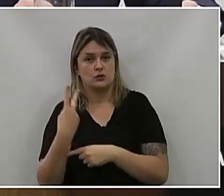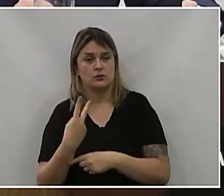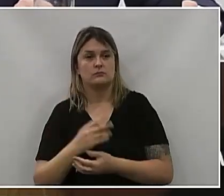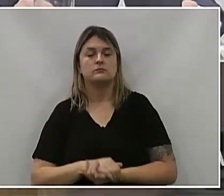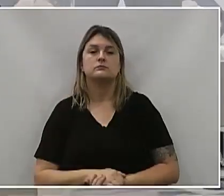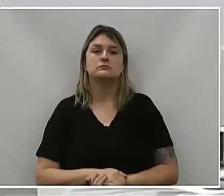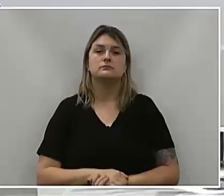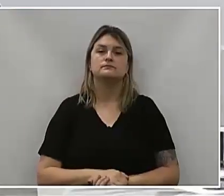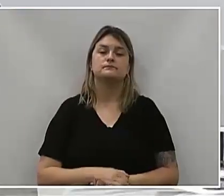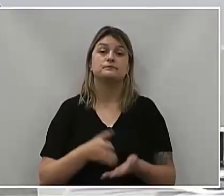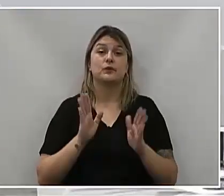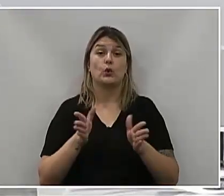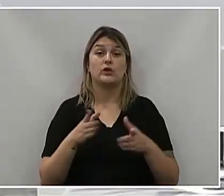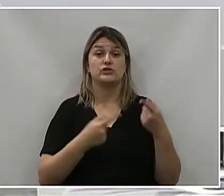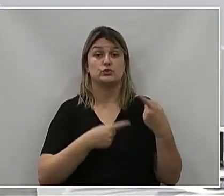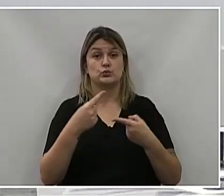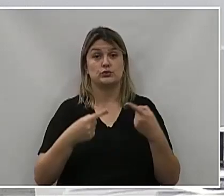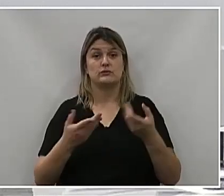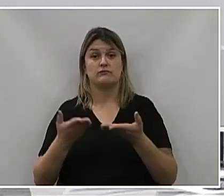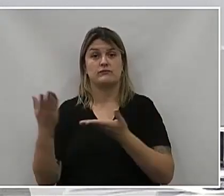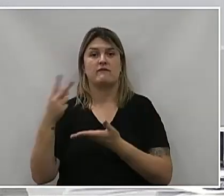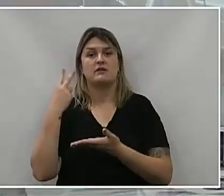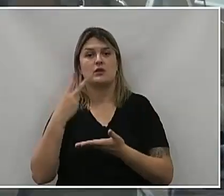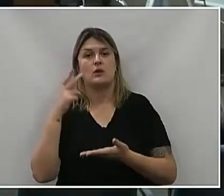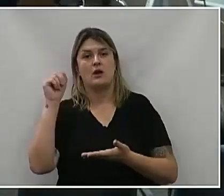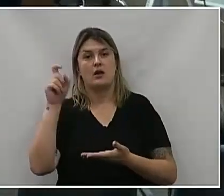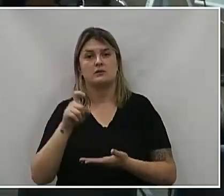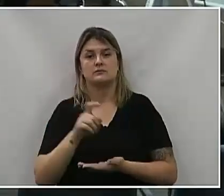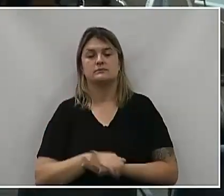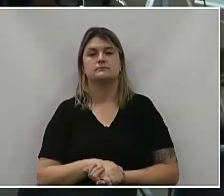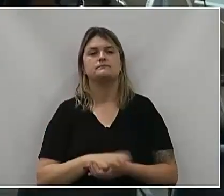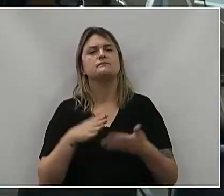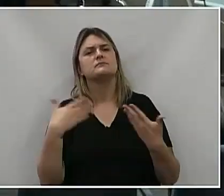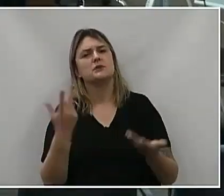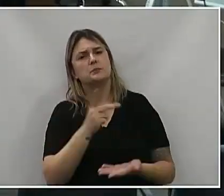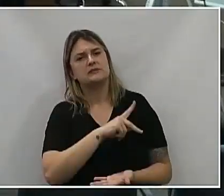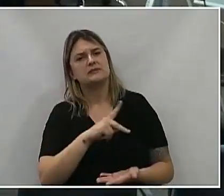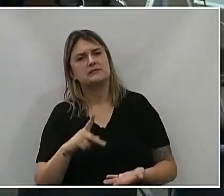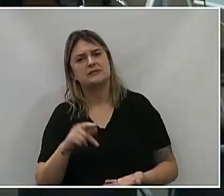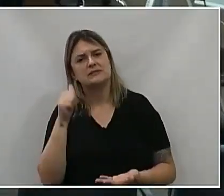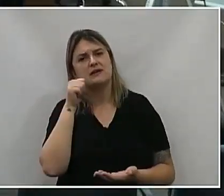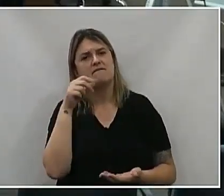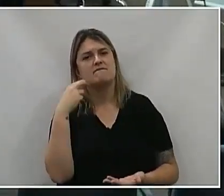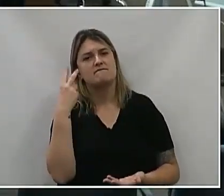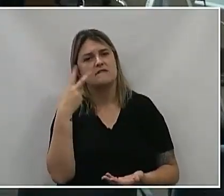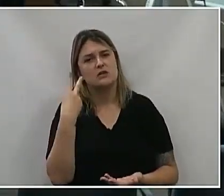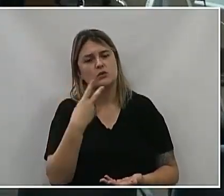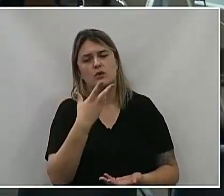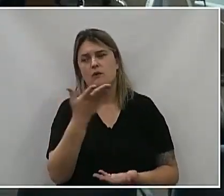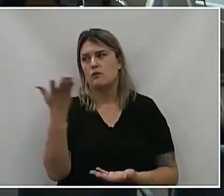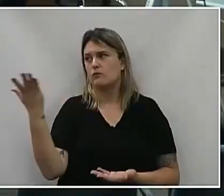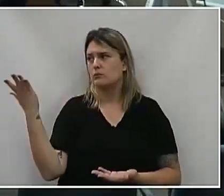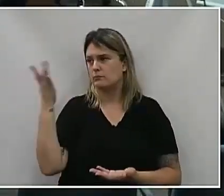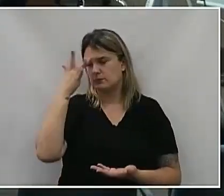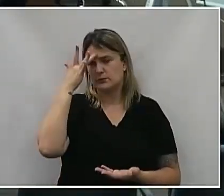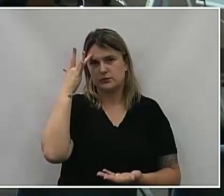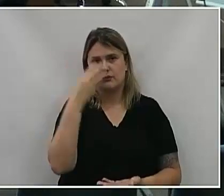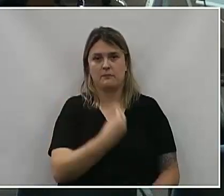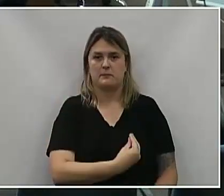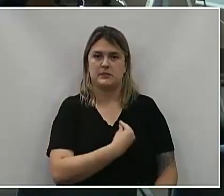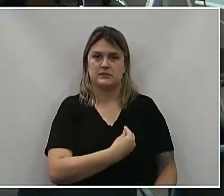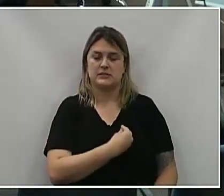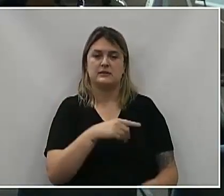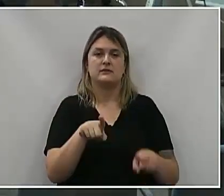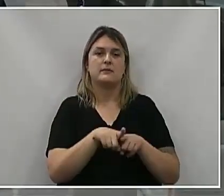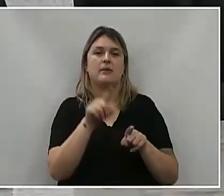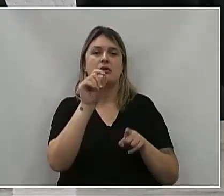informações necessárias. Em discussão, com a palavra o vereador Alex. Senhor presidente, vereadora, vereadores, as pessoas que estão